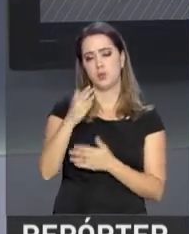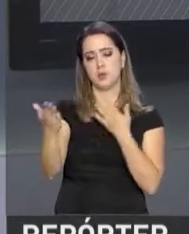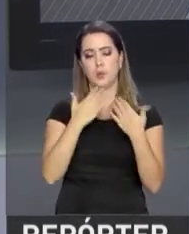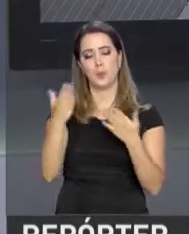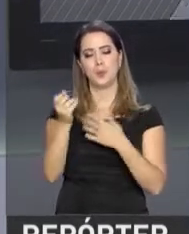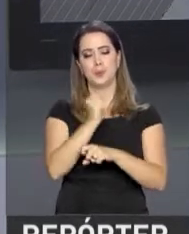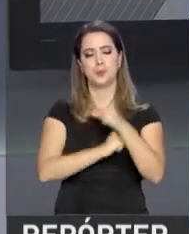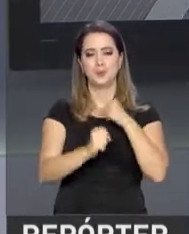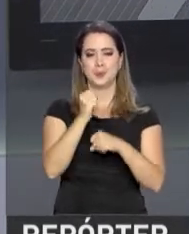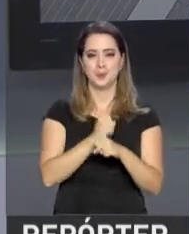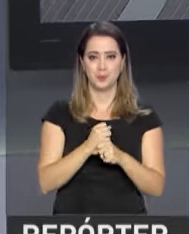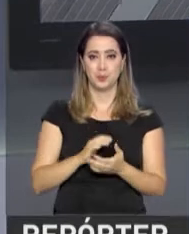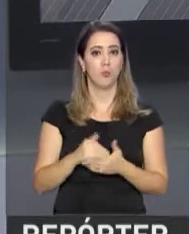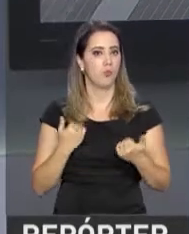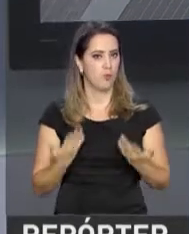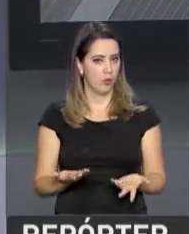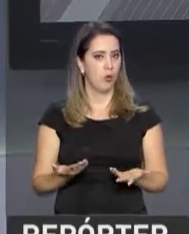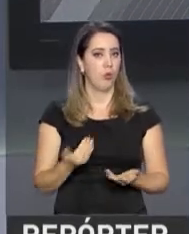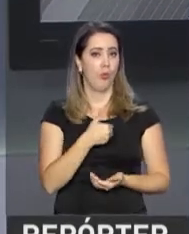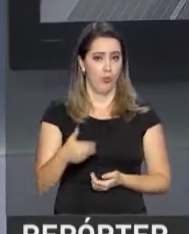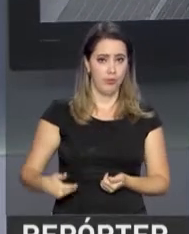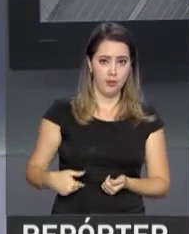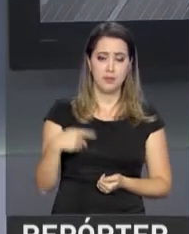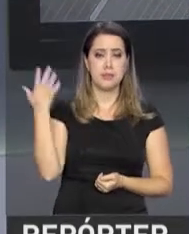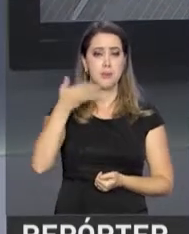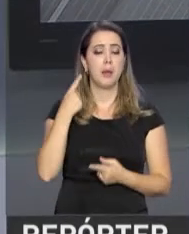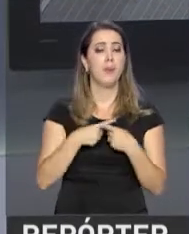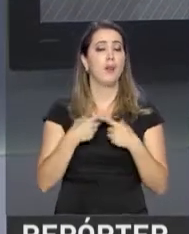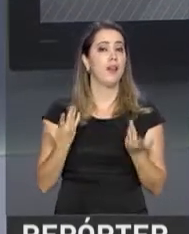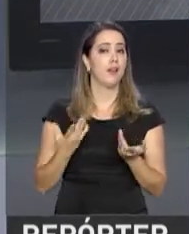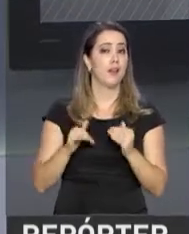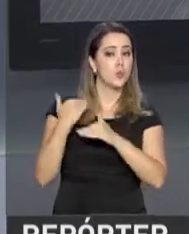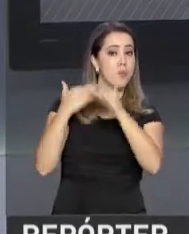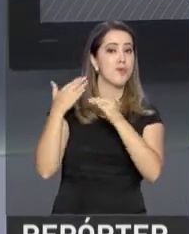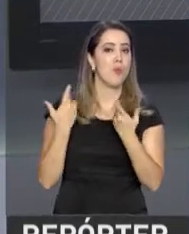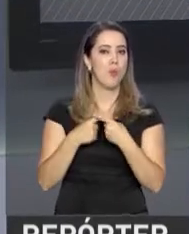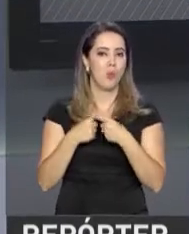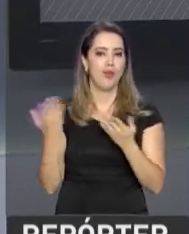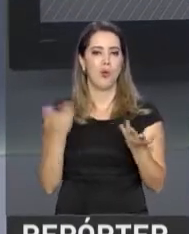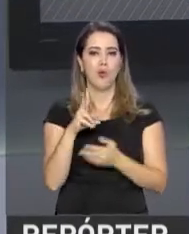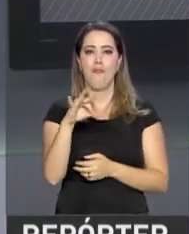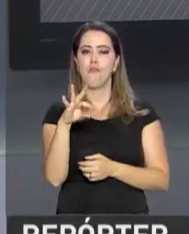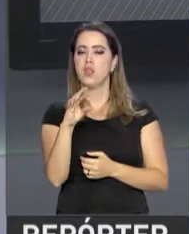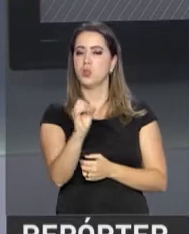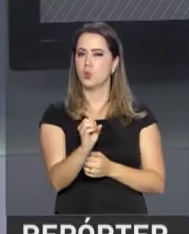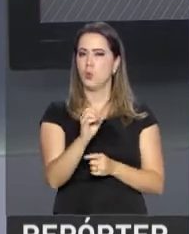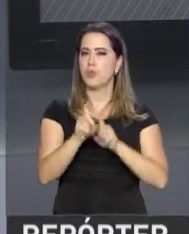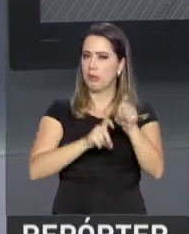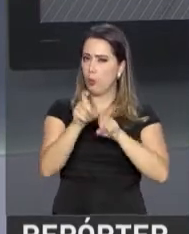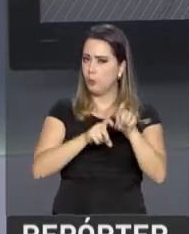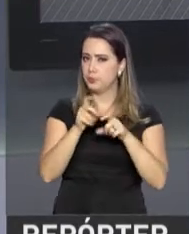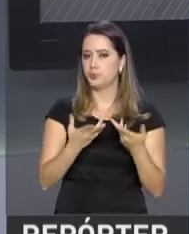período em 2017 e de acordo com o governo se deve ao recém-criado modelo de visto eletrônico o novo visto